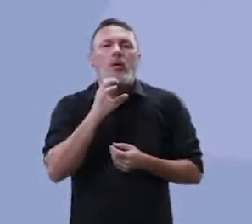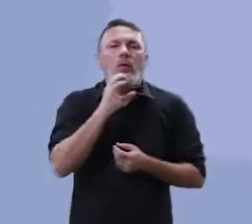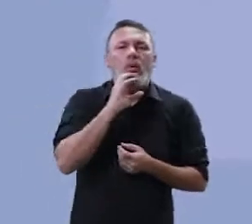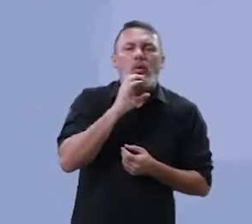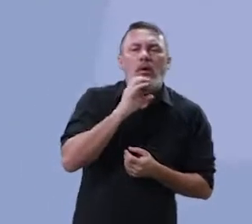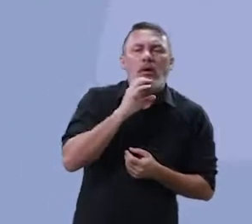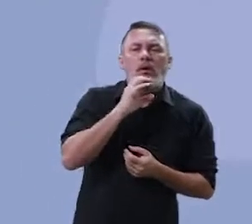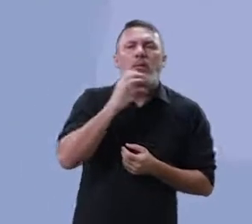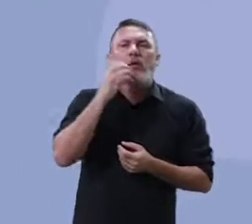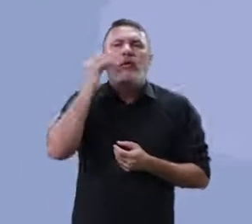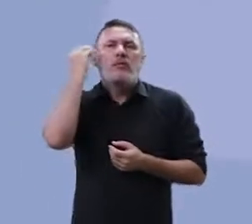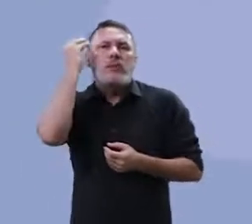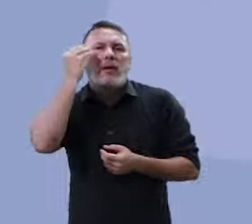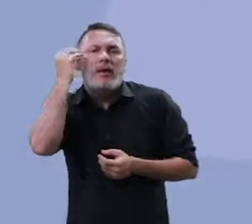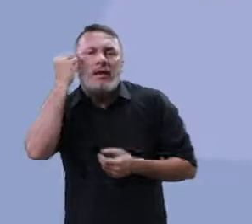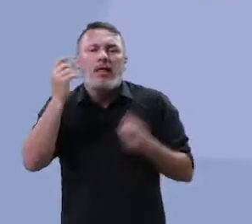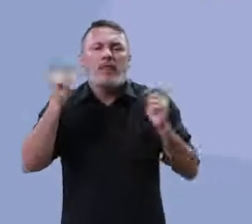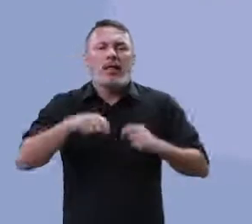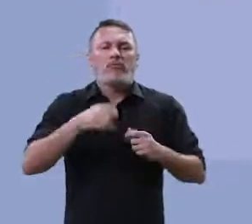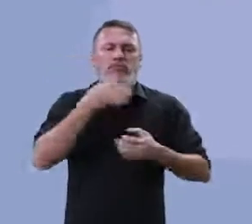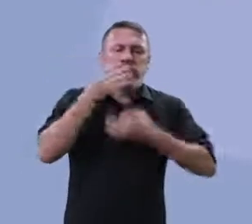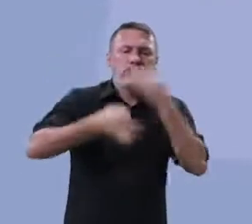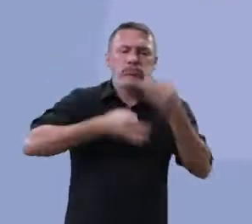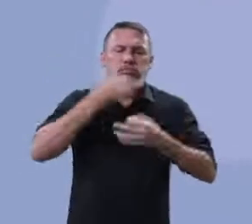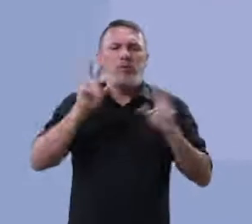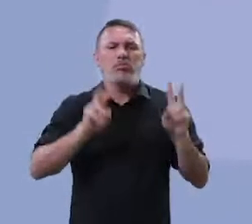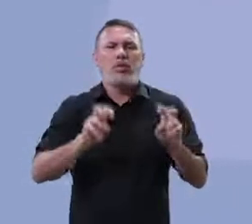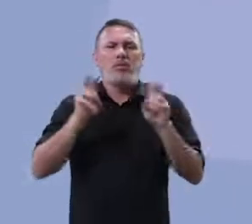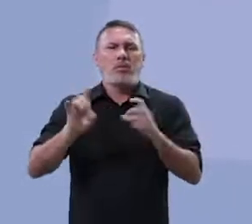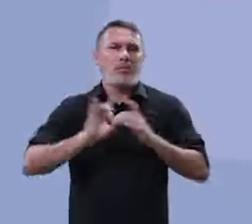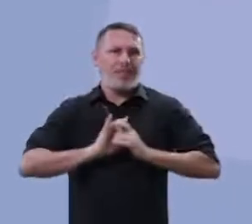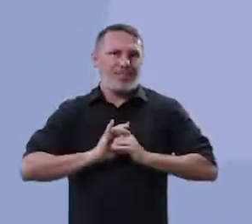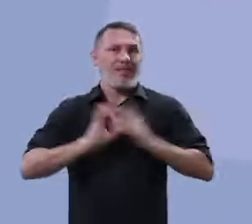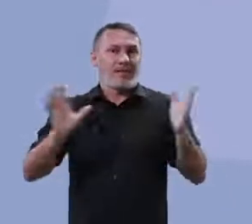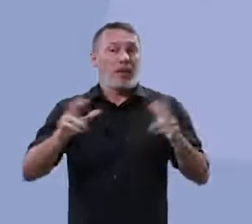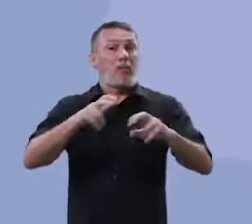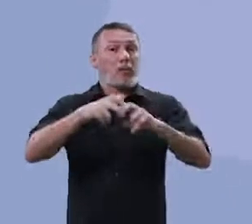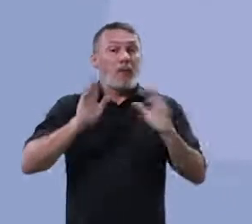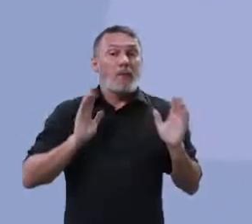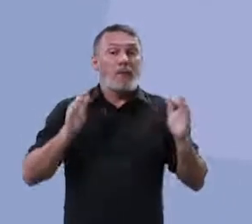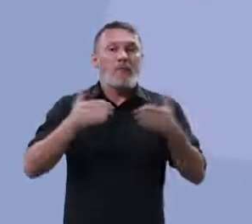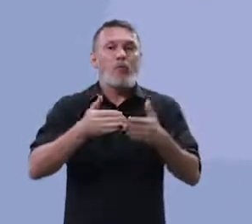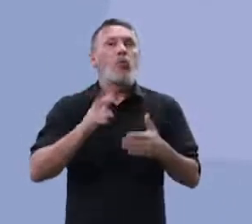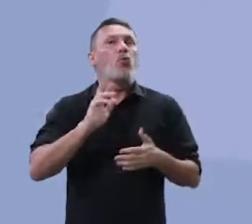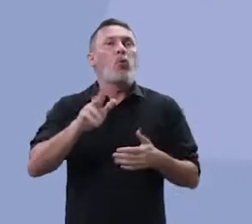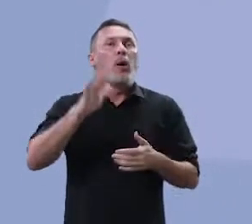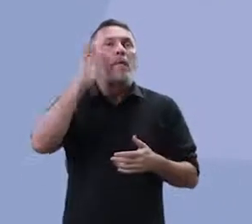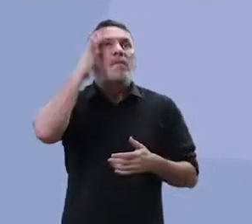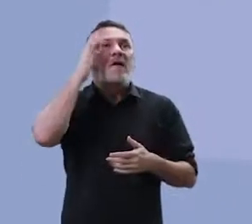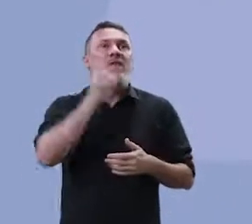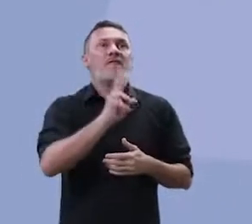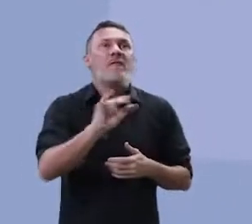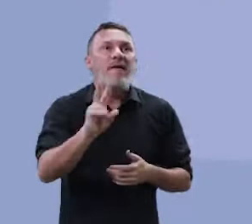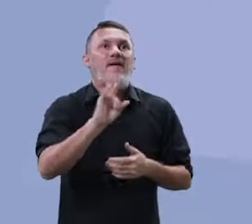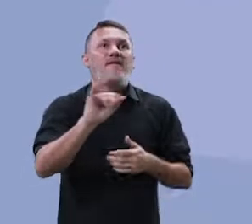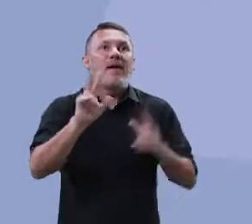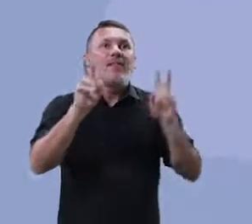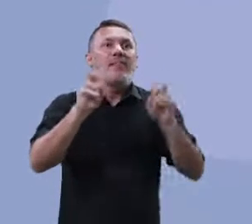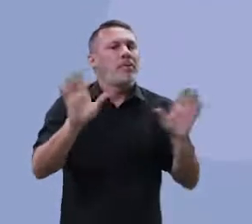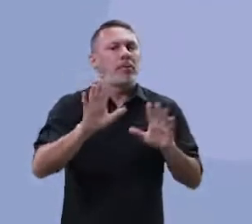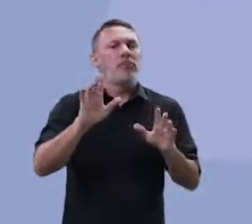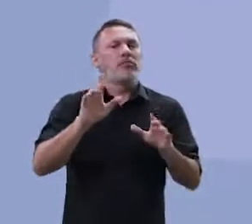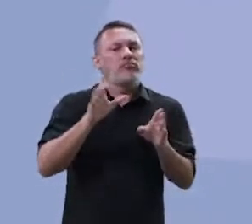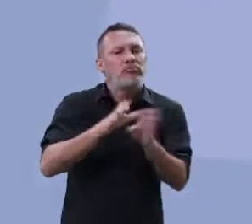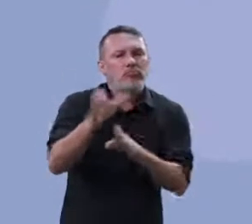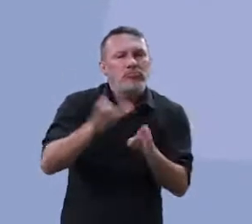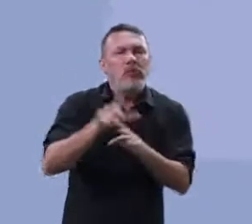você aprenda a como argumentar sobre qualquer tema. Como falamos, nosso foco não é adivinhar, e sim te